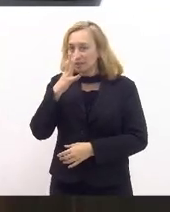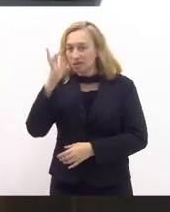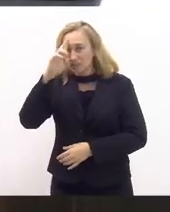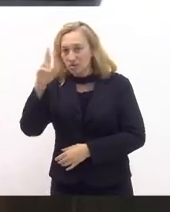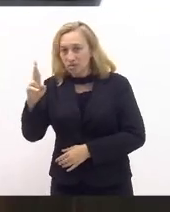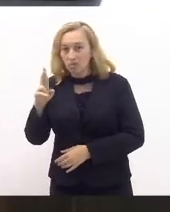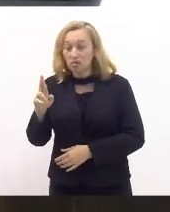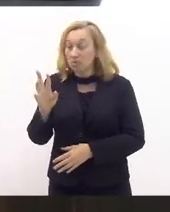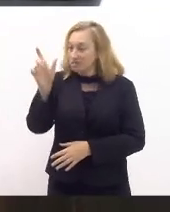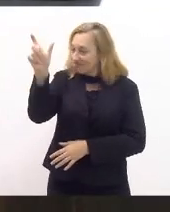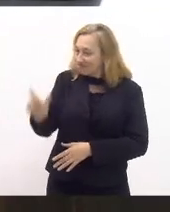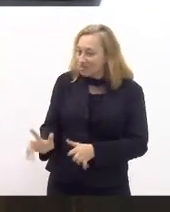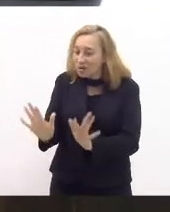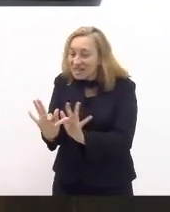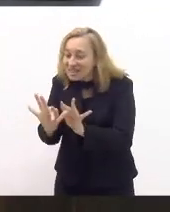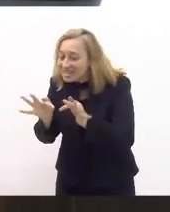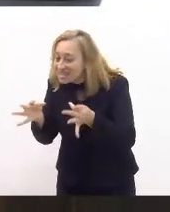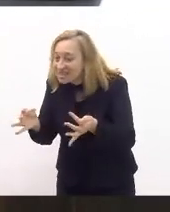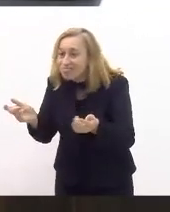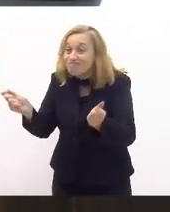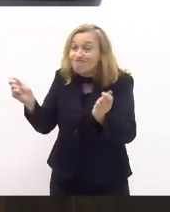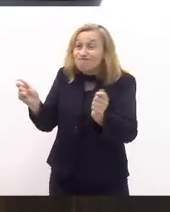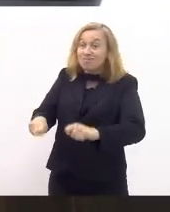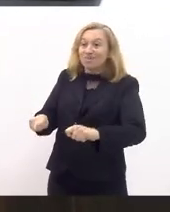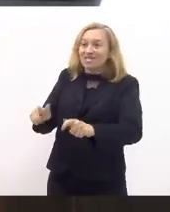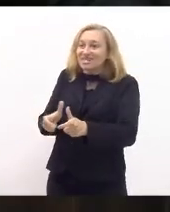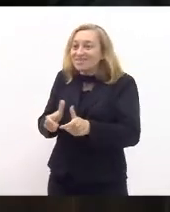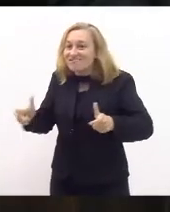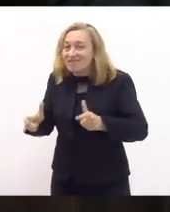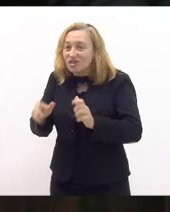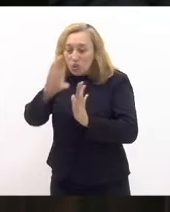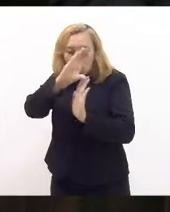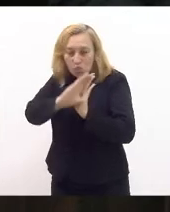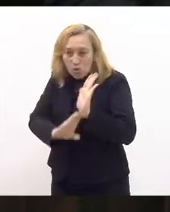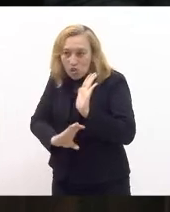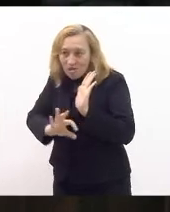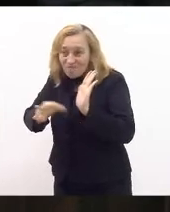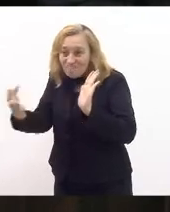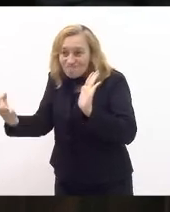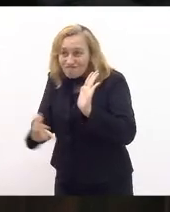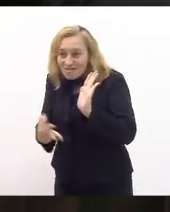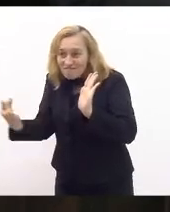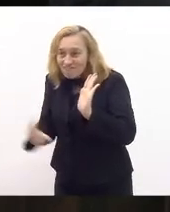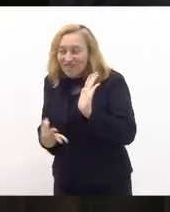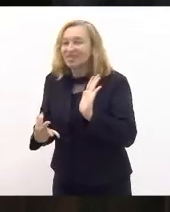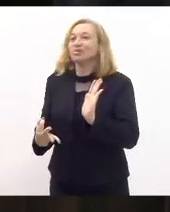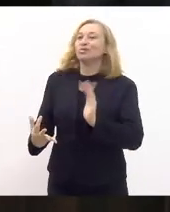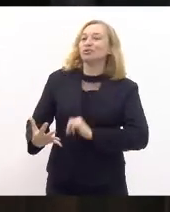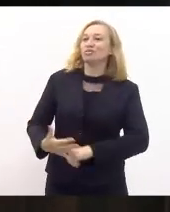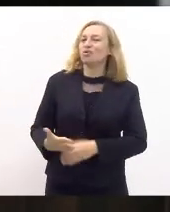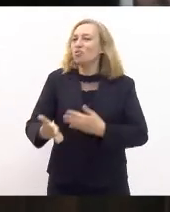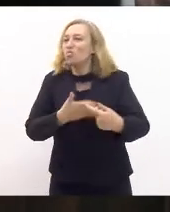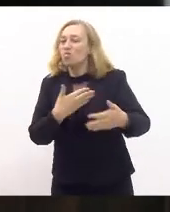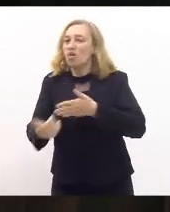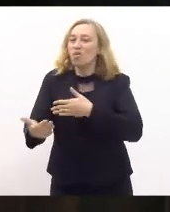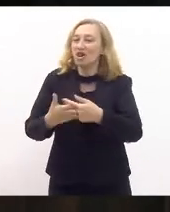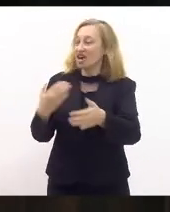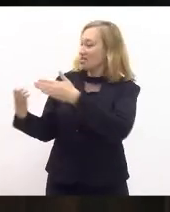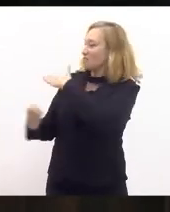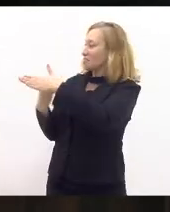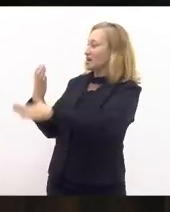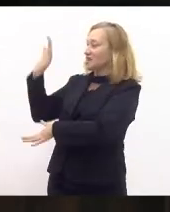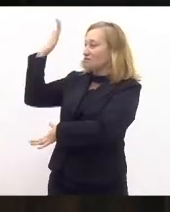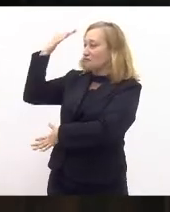simples, uma pessoa que é um potencial, com um currículo maravilhoso. Qualquer multinacional